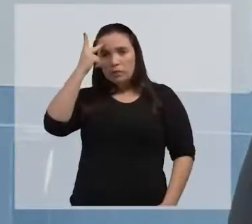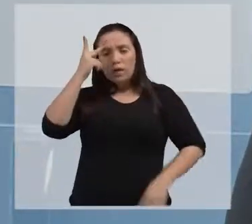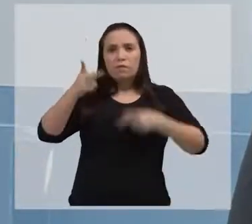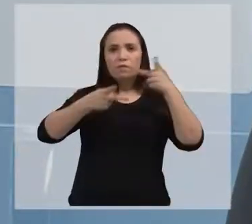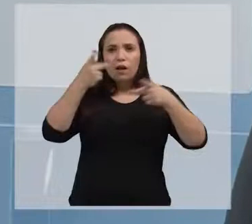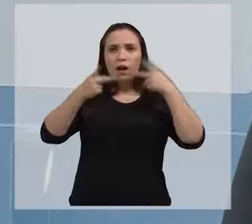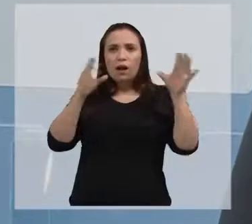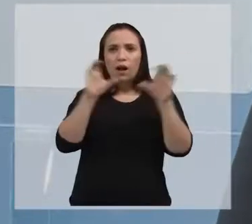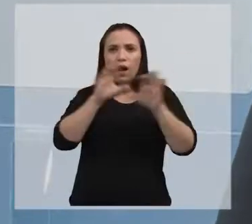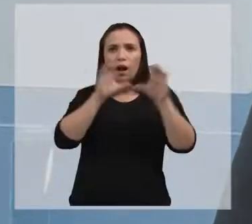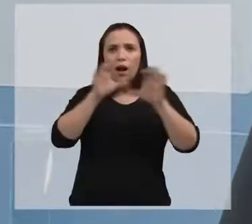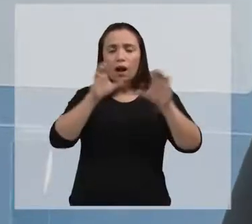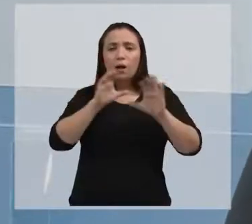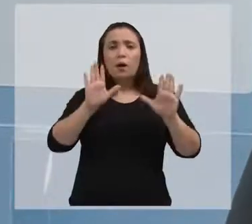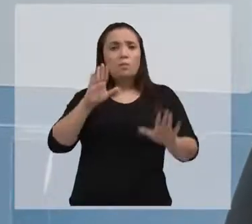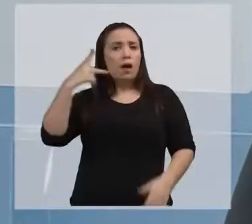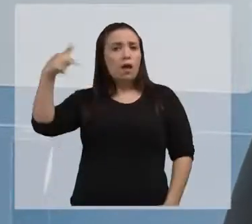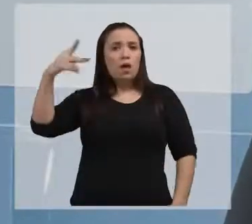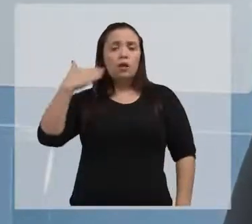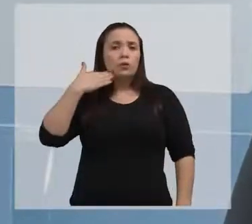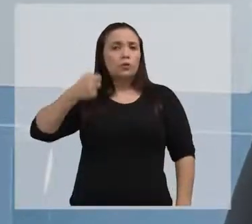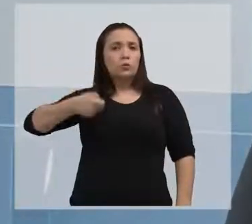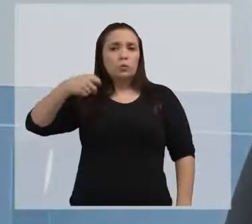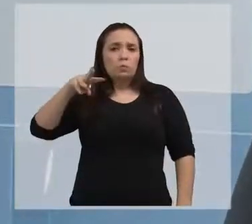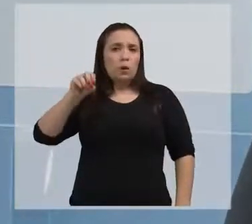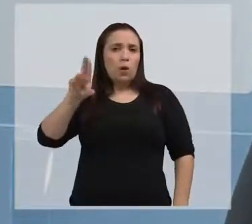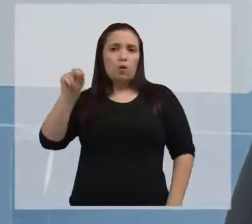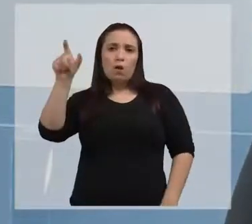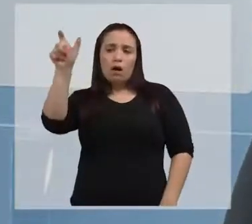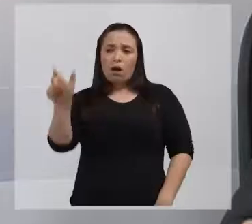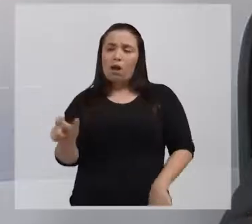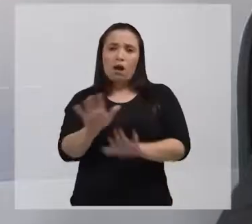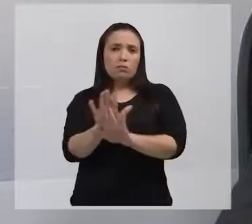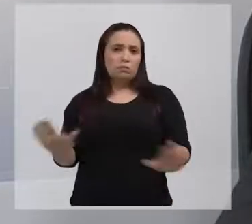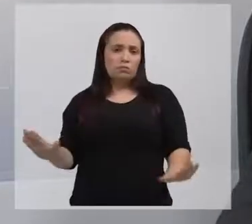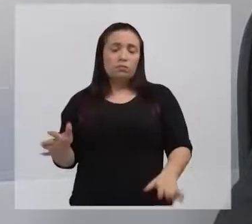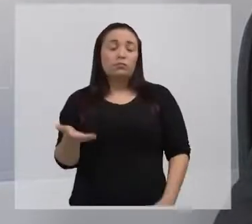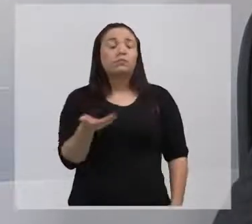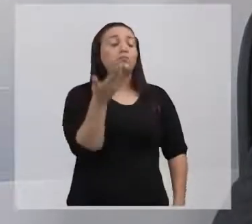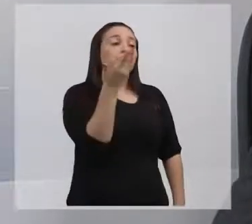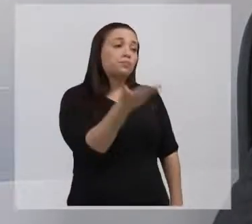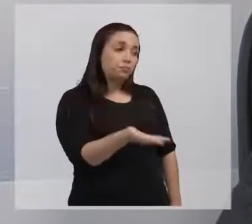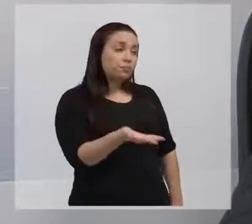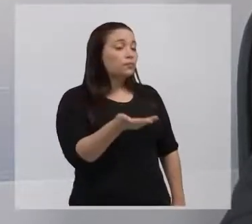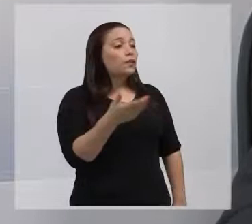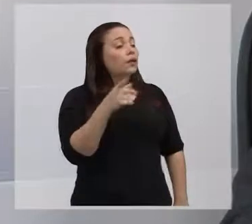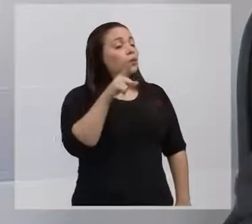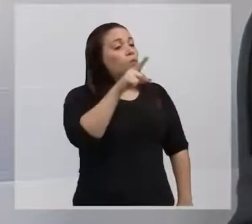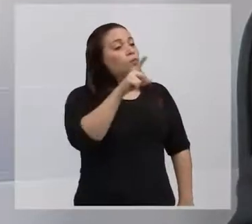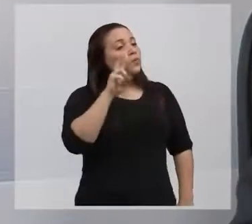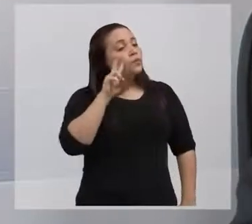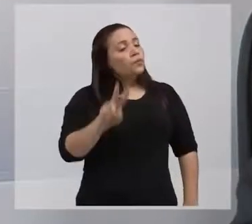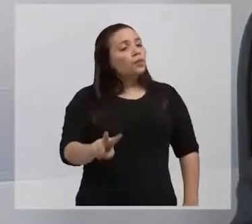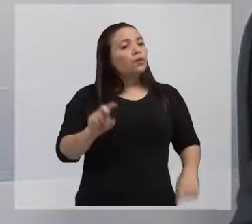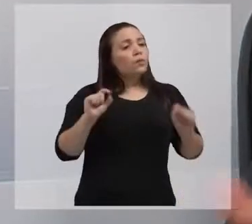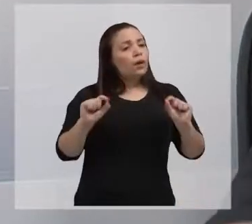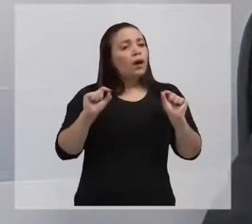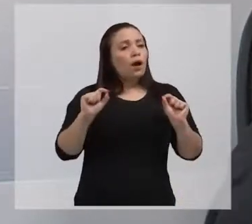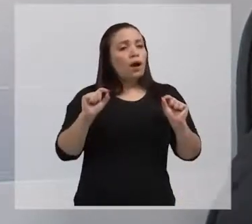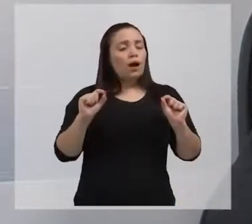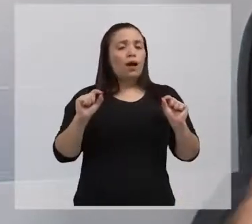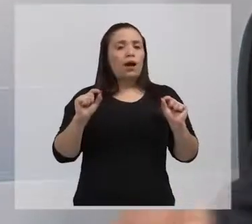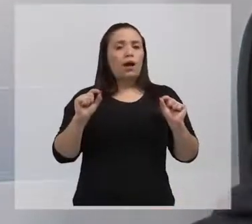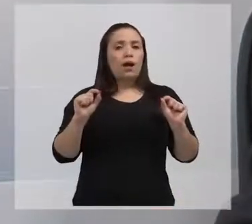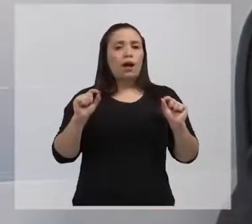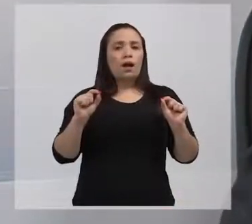essa velocidade é peculiar do juiz Sérgio Moro, não é do Lula, não. Não, sem dúvida. Agora, no outro lado, você vê alguém que por ele ainda